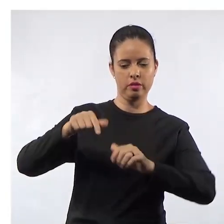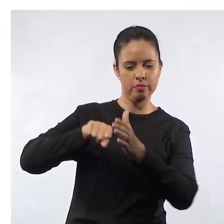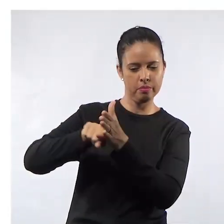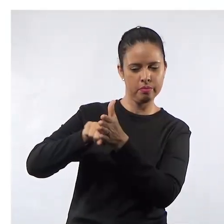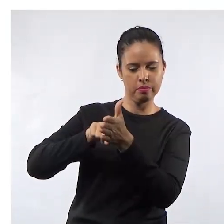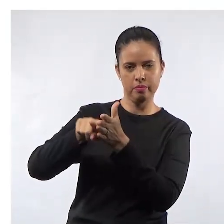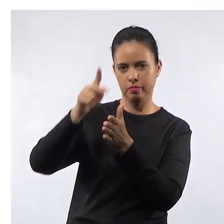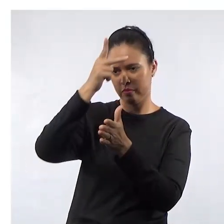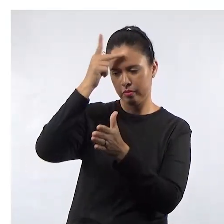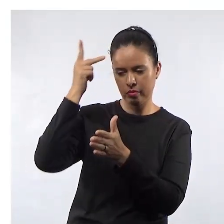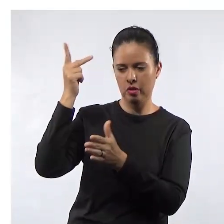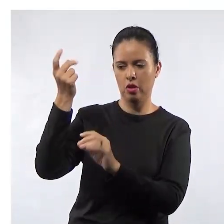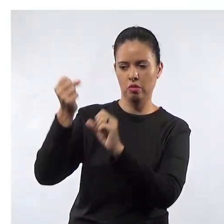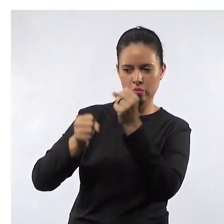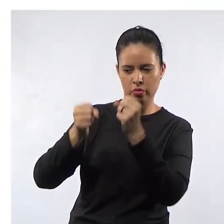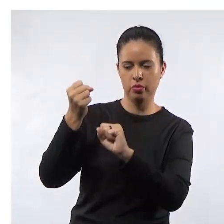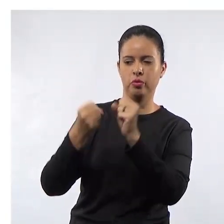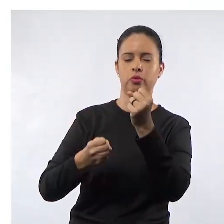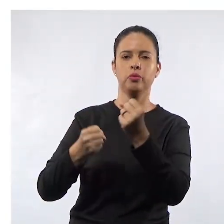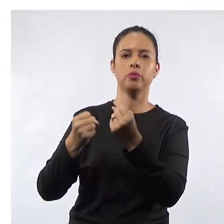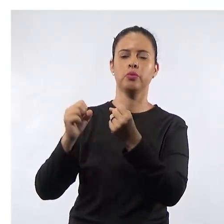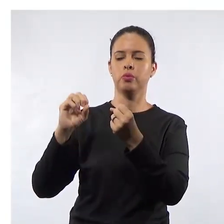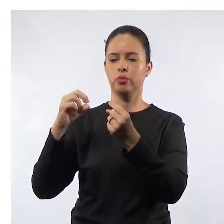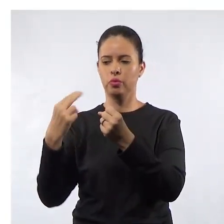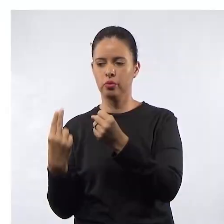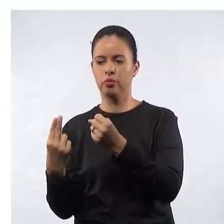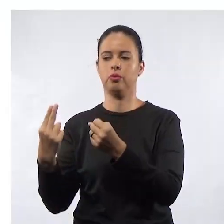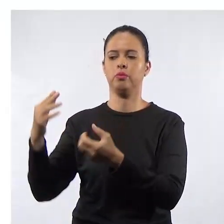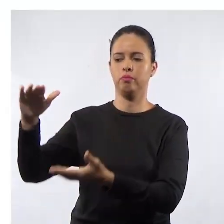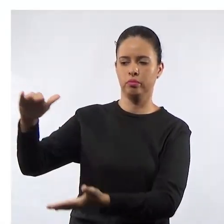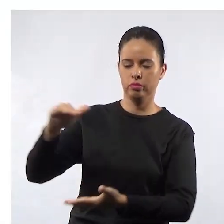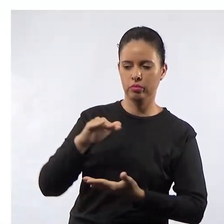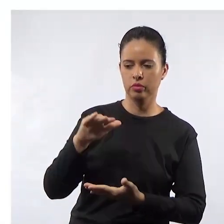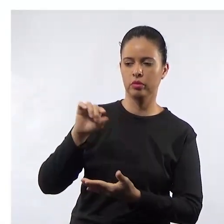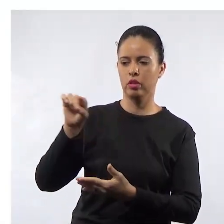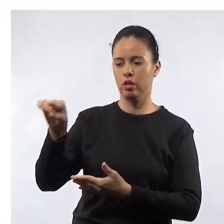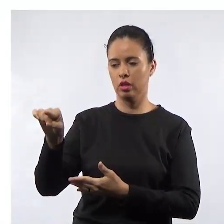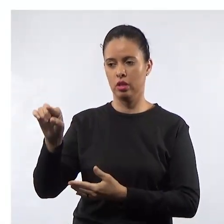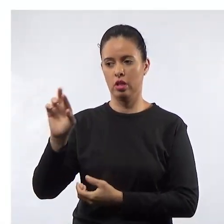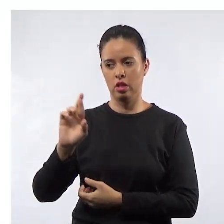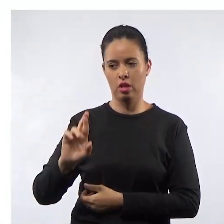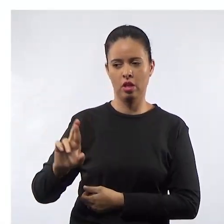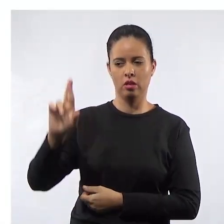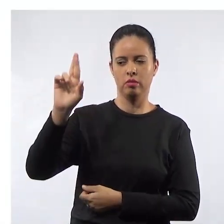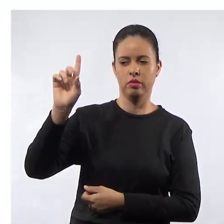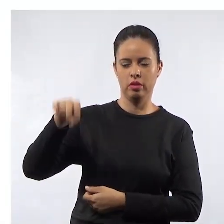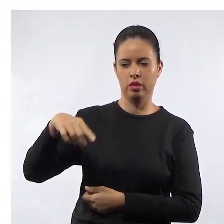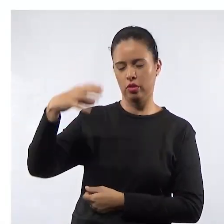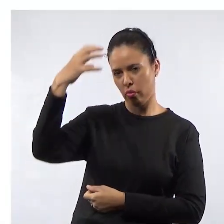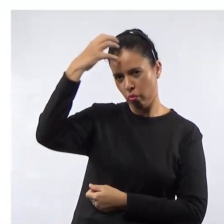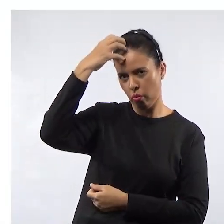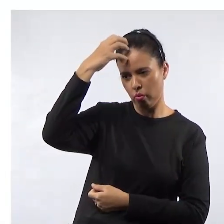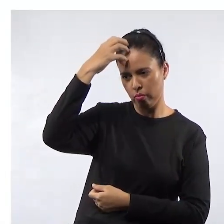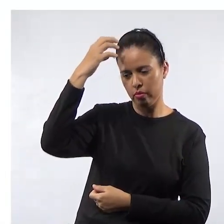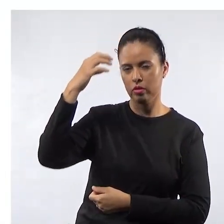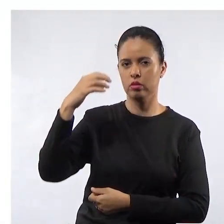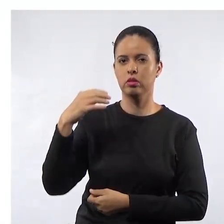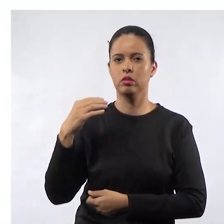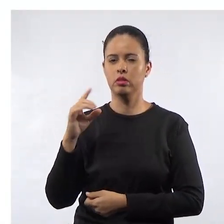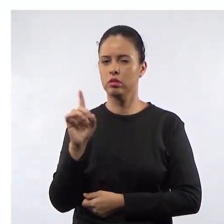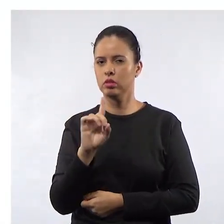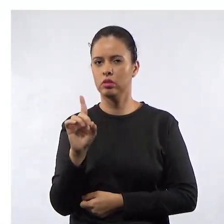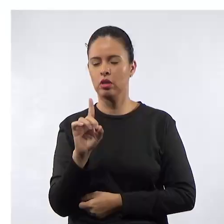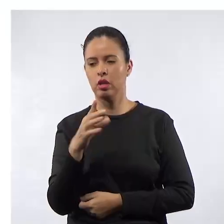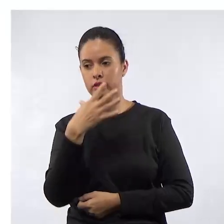investigará se o fornecedor ou fabricante do produto ou o prestador de serviço agiram com culpa. Ou seja, foi sem